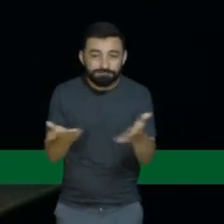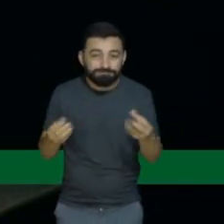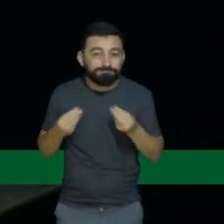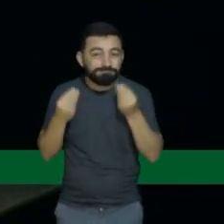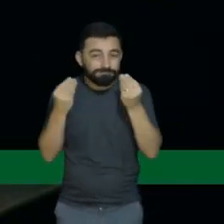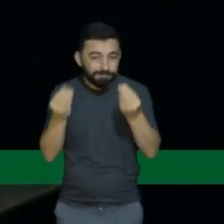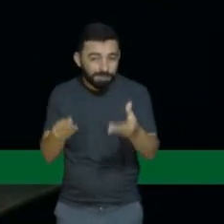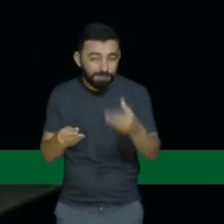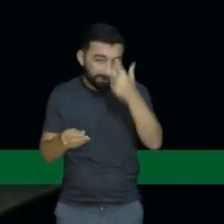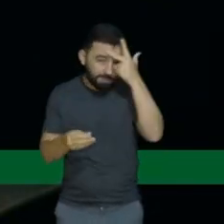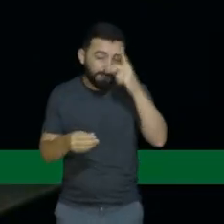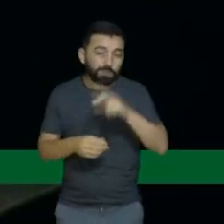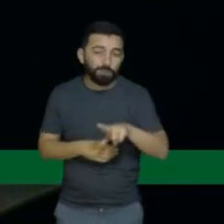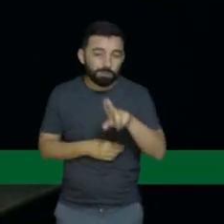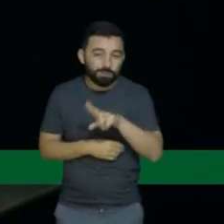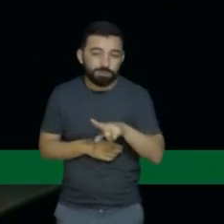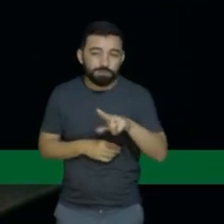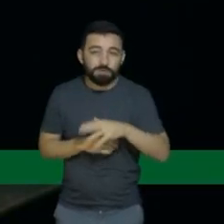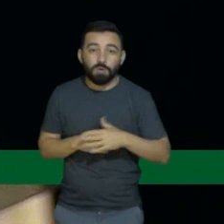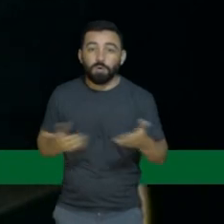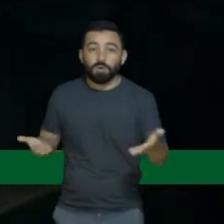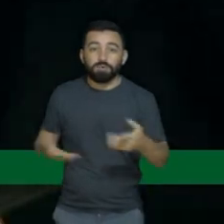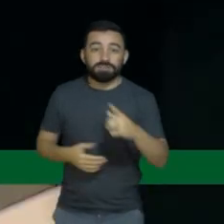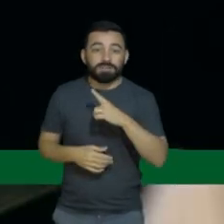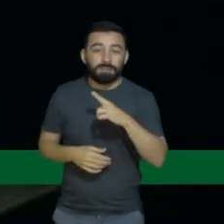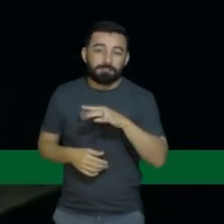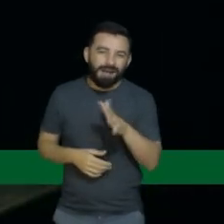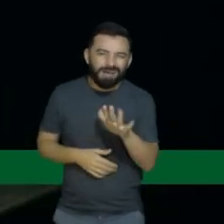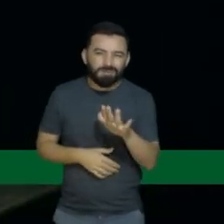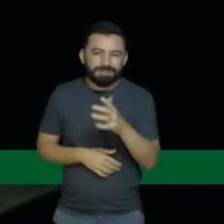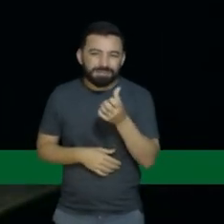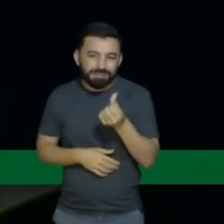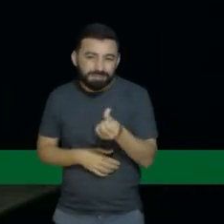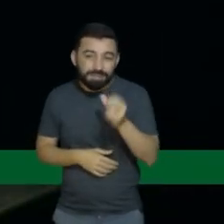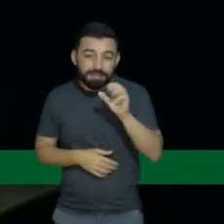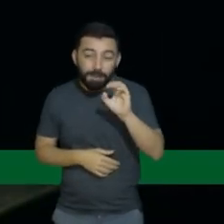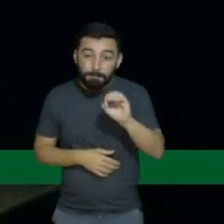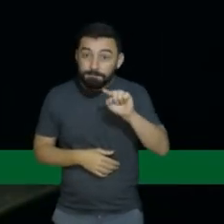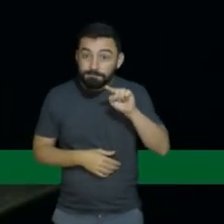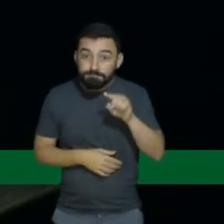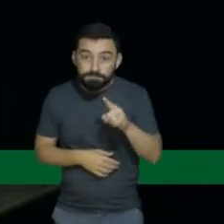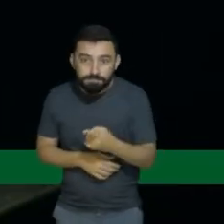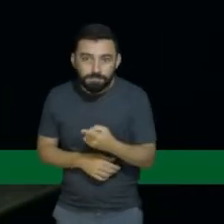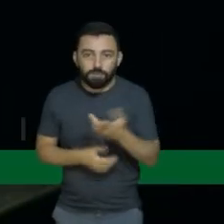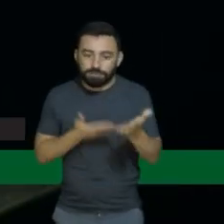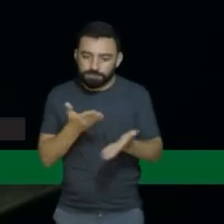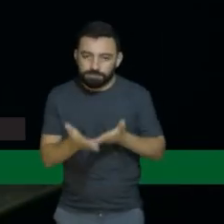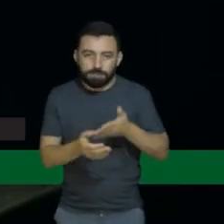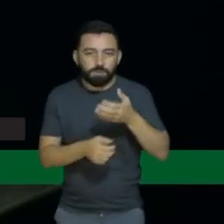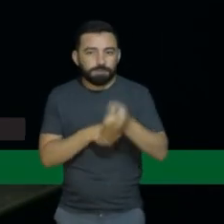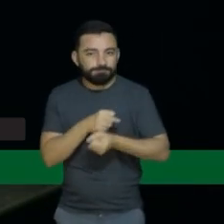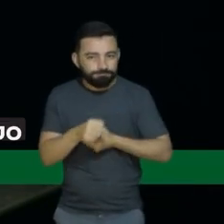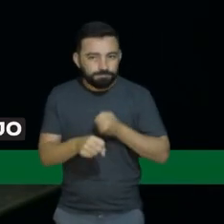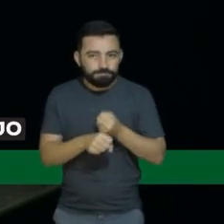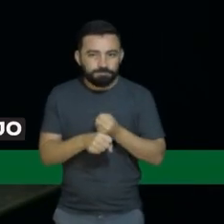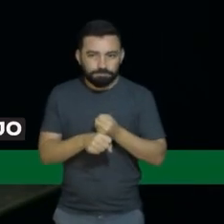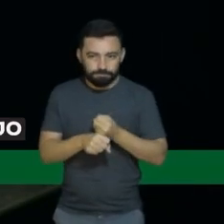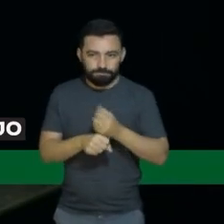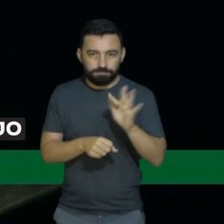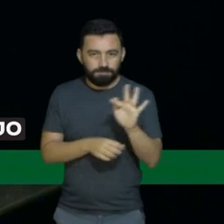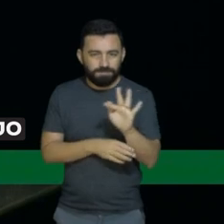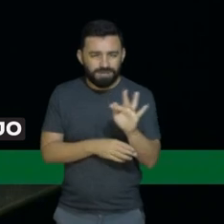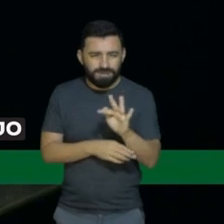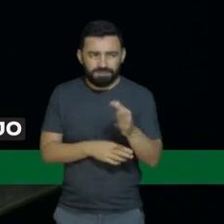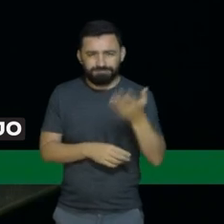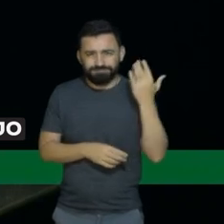nossos usuários. Hoje nós temos uma média de 60 mil atendimentos ano. Desde fevereiro, nós estamos